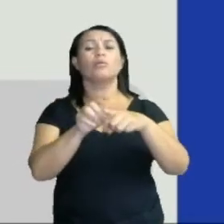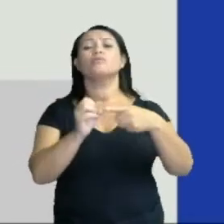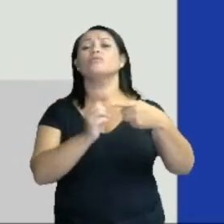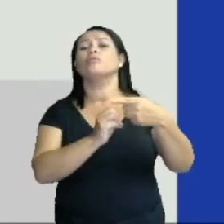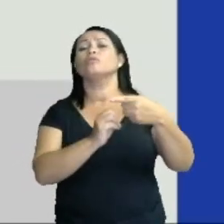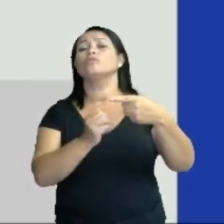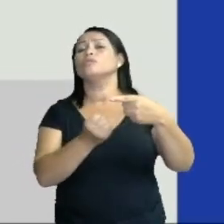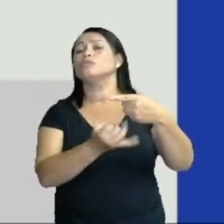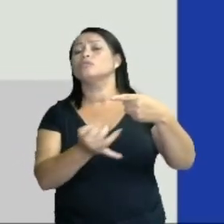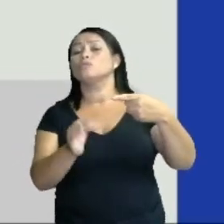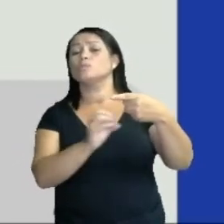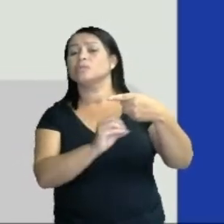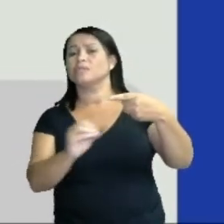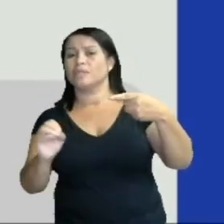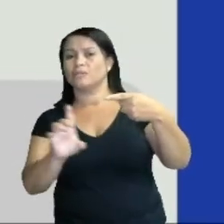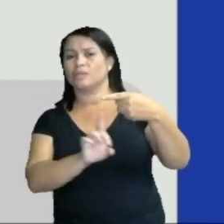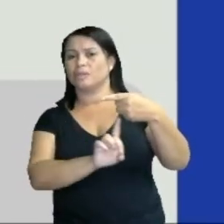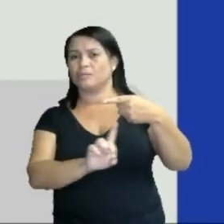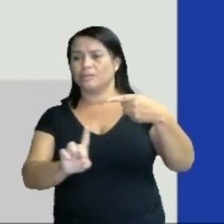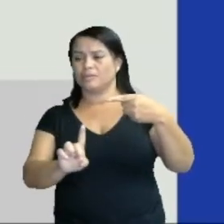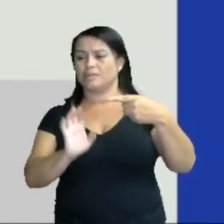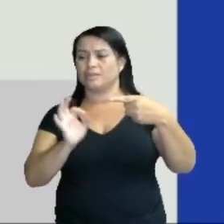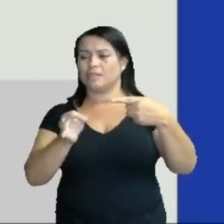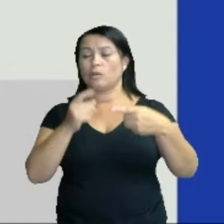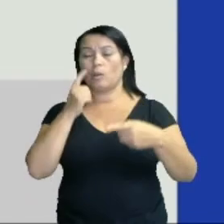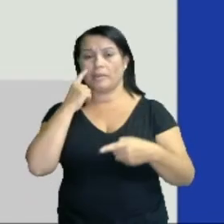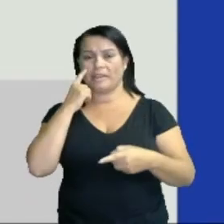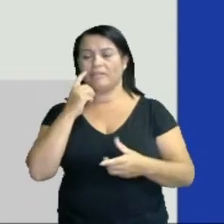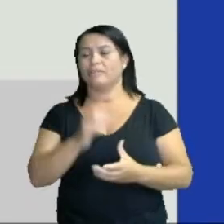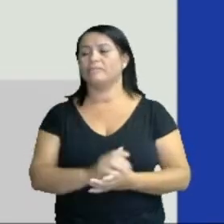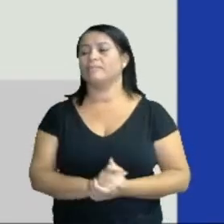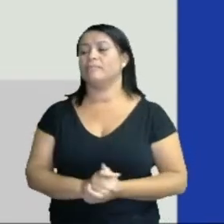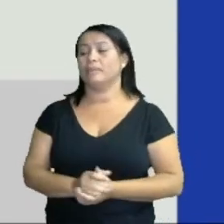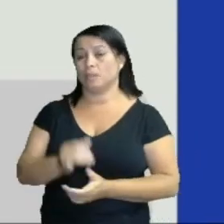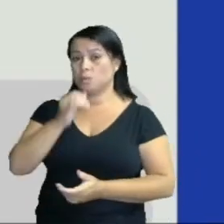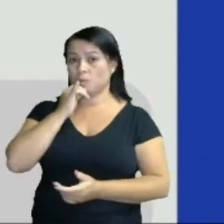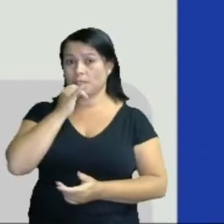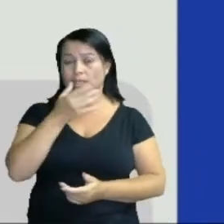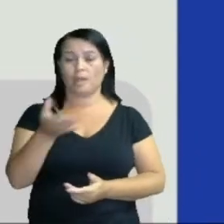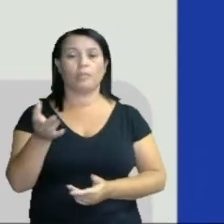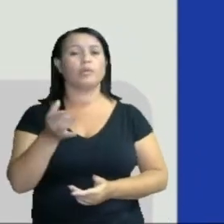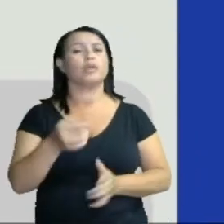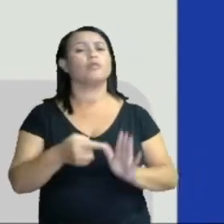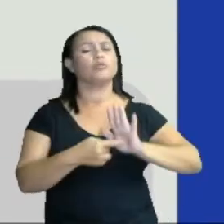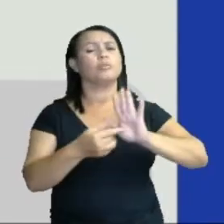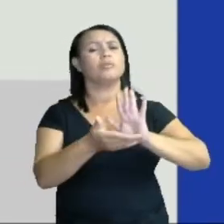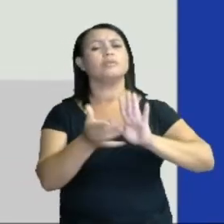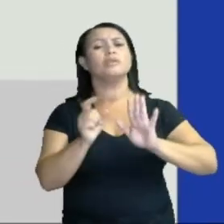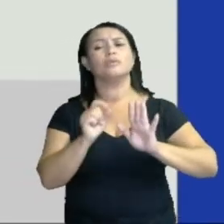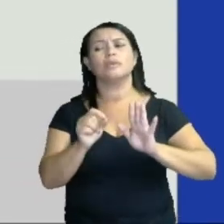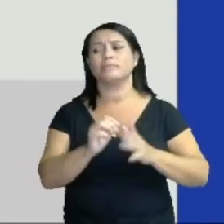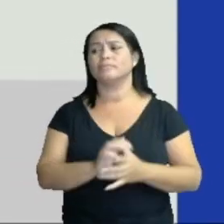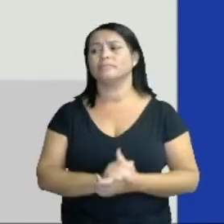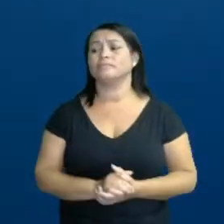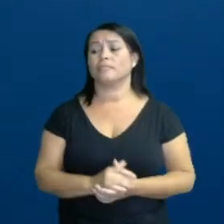do denominador. Ok? Então, aqui, ó, mais um exemplo que eu trouxe para vocês é o seguinte.